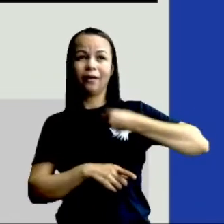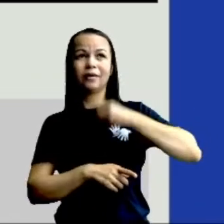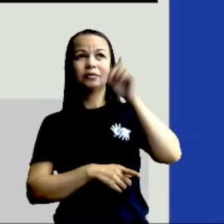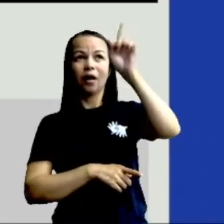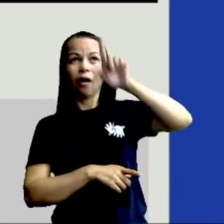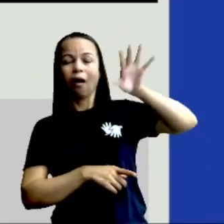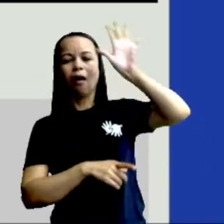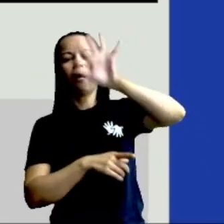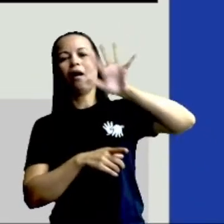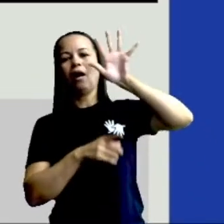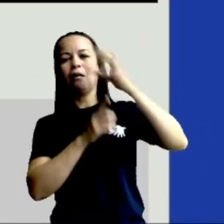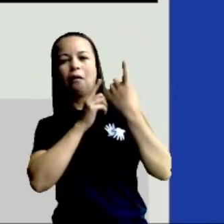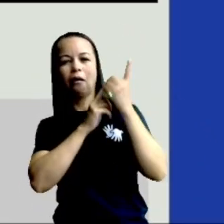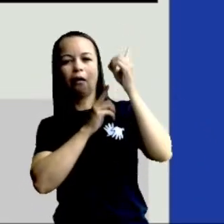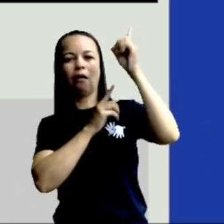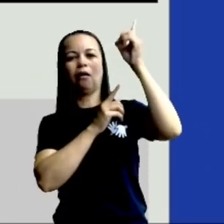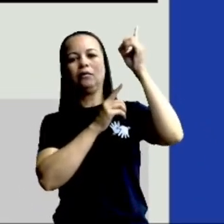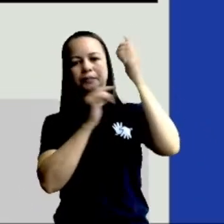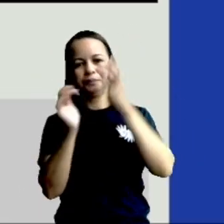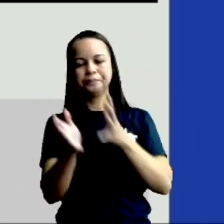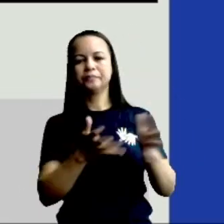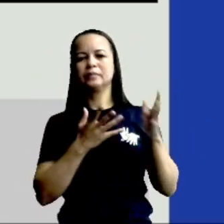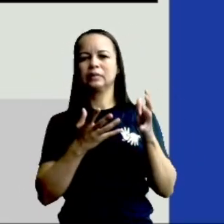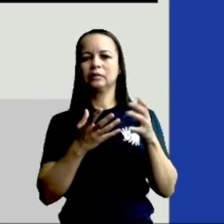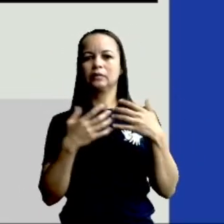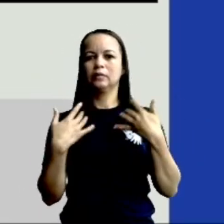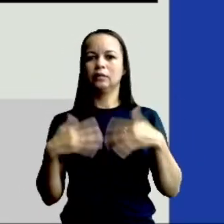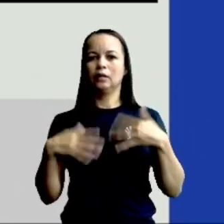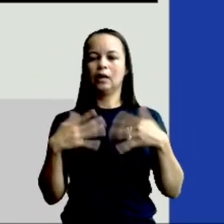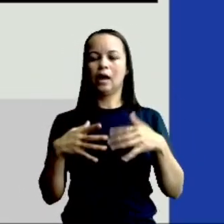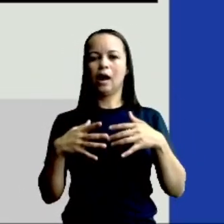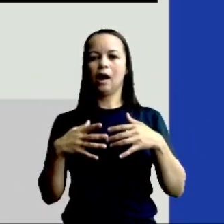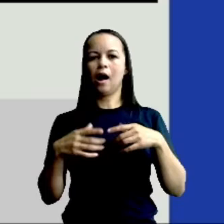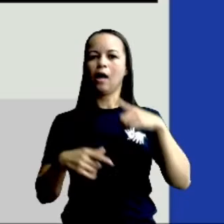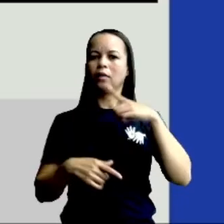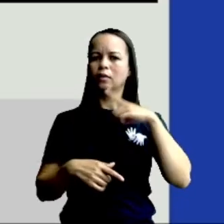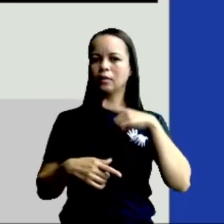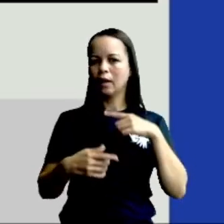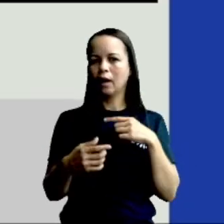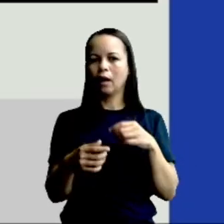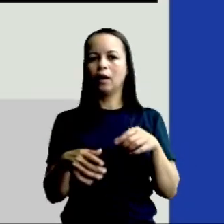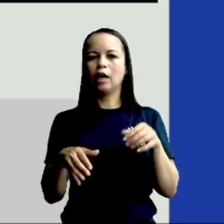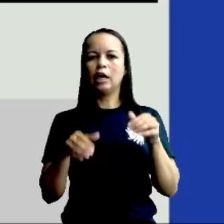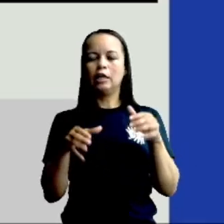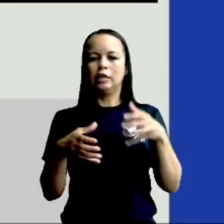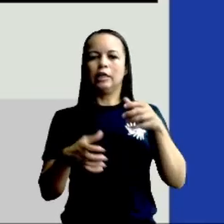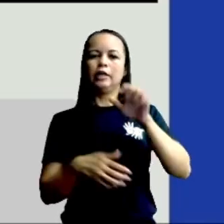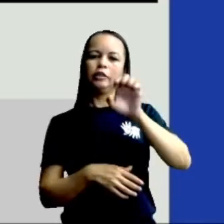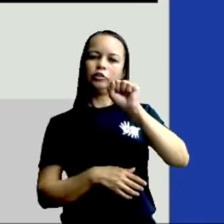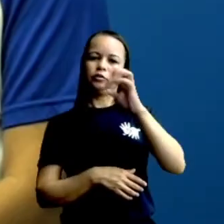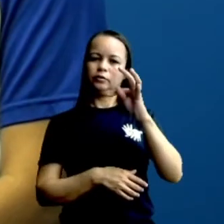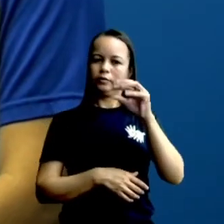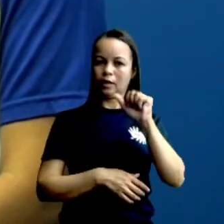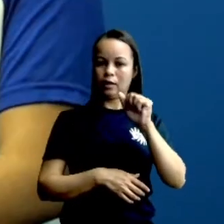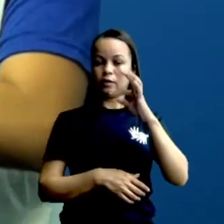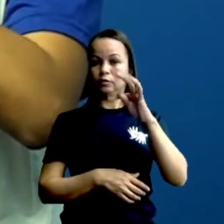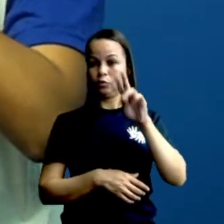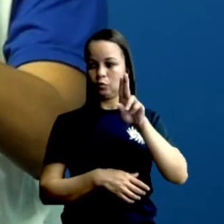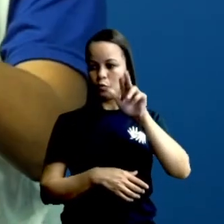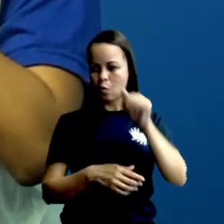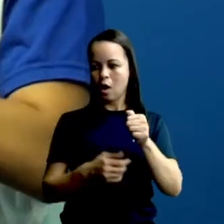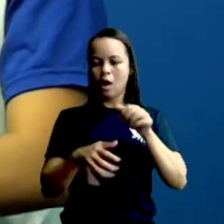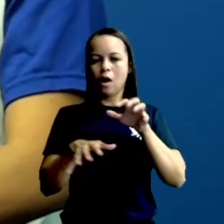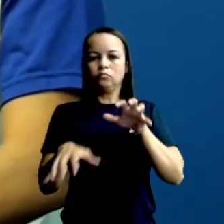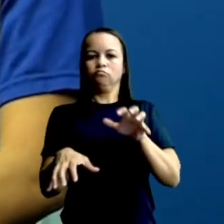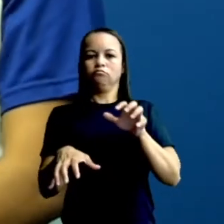chave de fenda e, pasme, até estátua tem lá no espaço, no lixo espacial. Porque